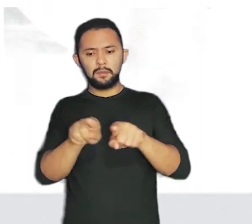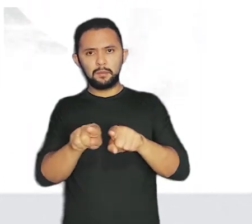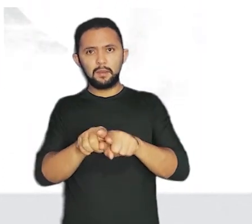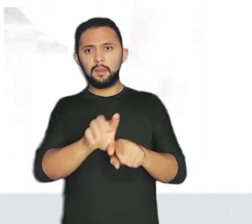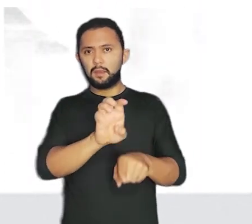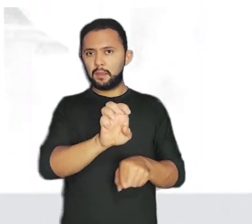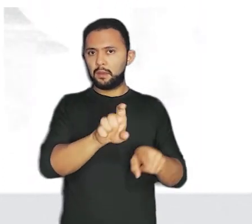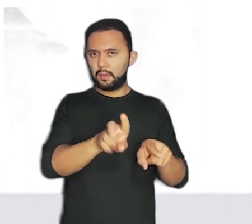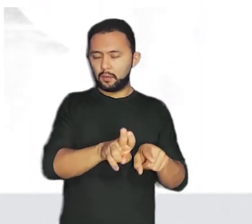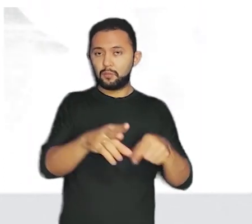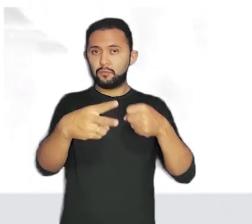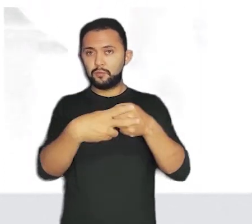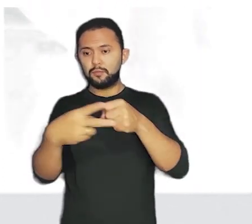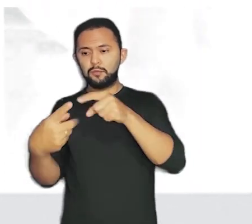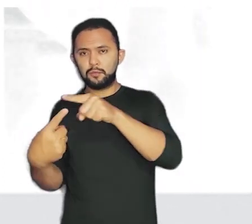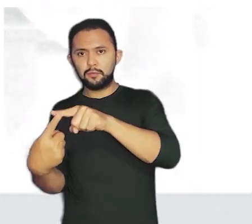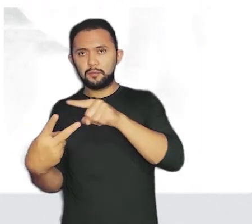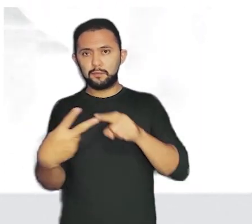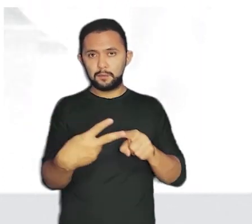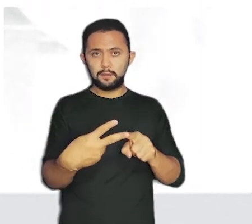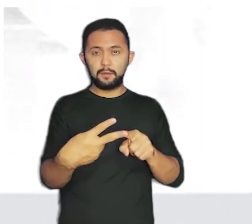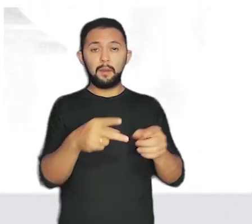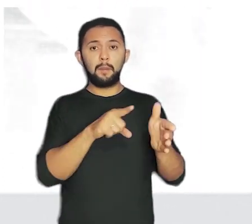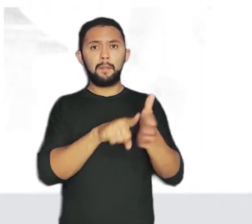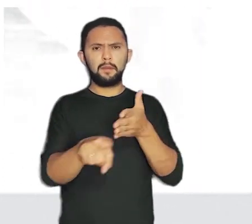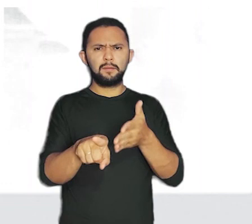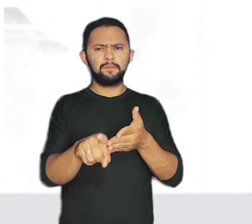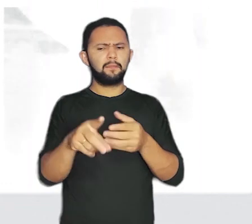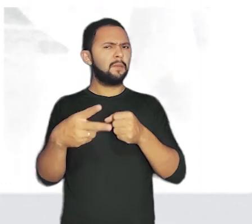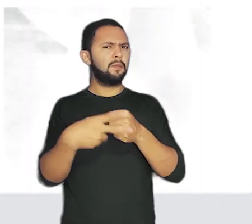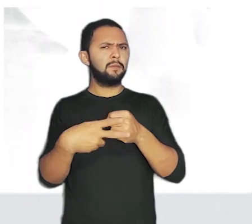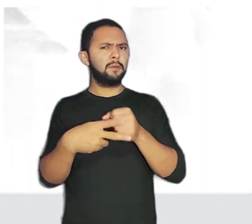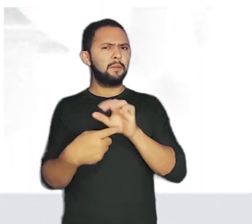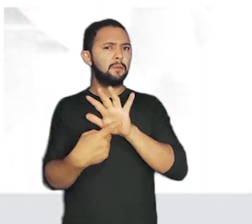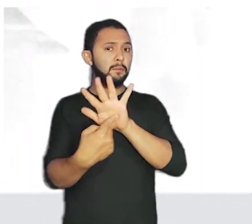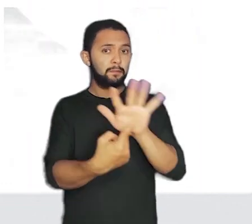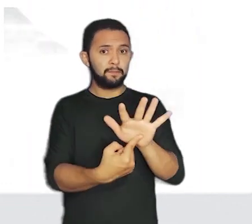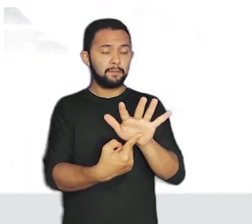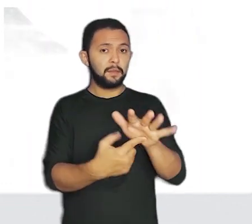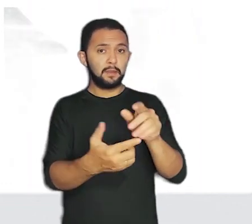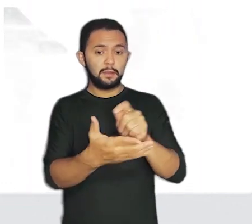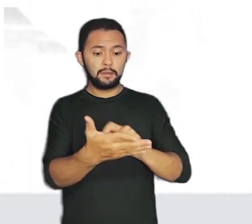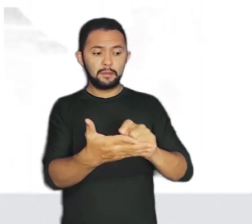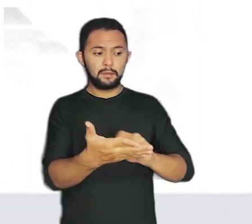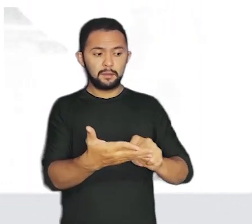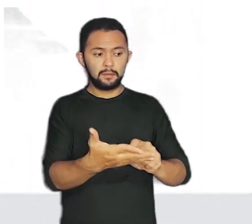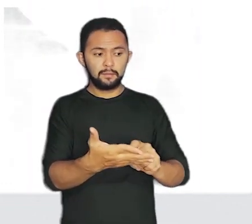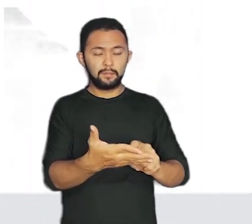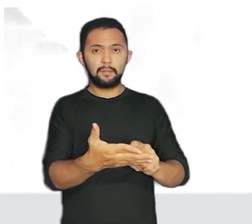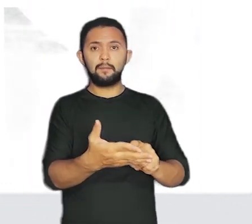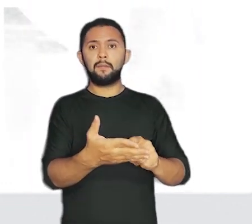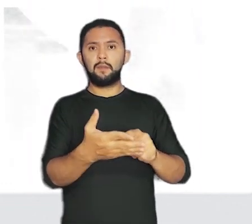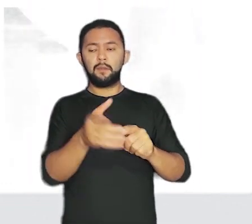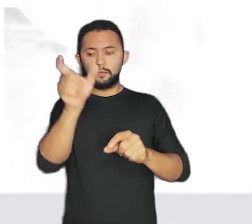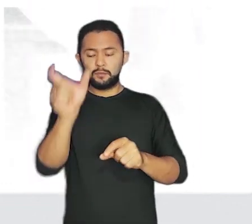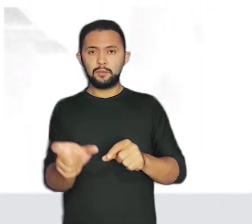como é sujeito também do verbo dizer. Agora, eu pergunto para vocês, esse verbo, ele apareceu escrito na oração? Ele está de forma